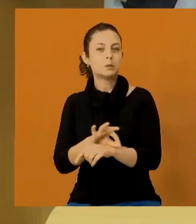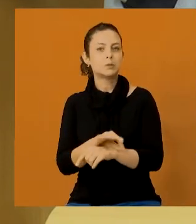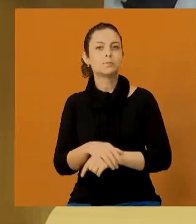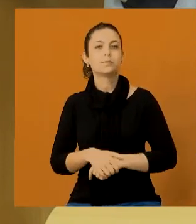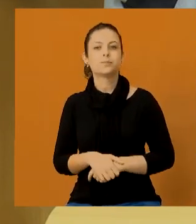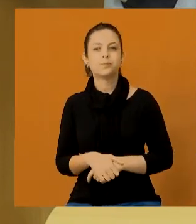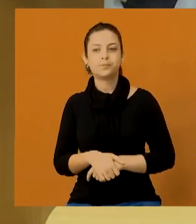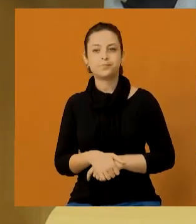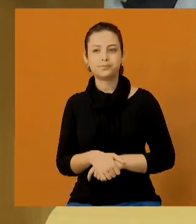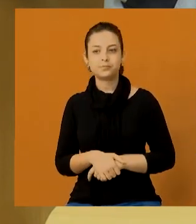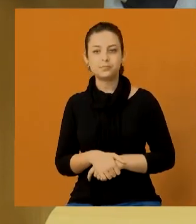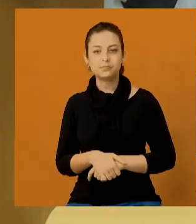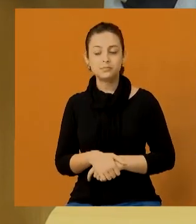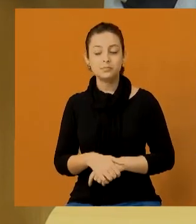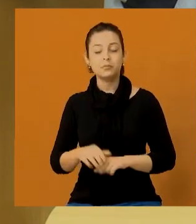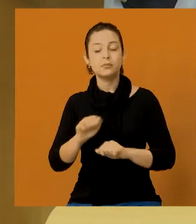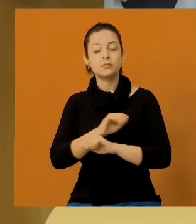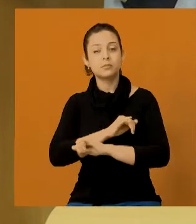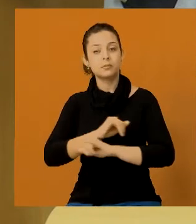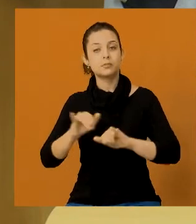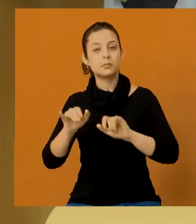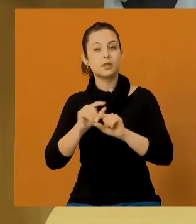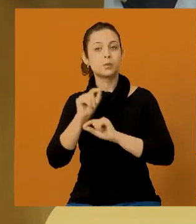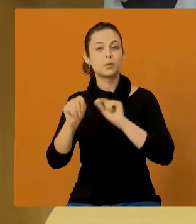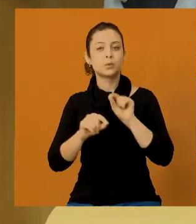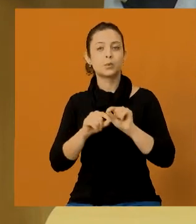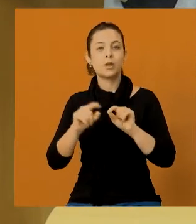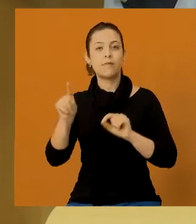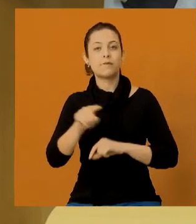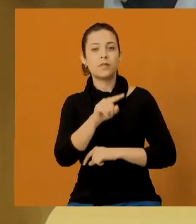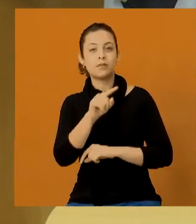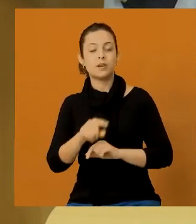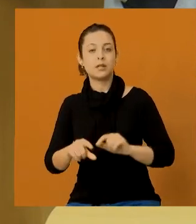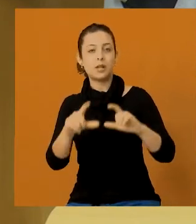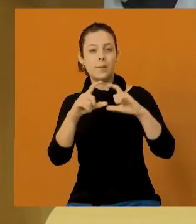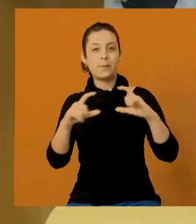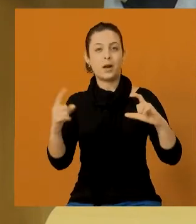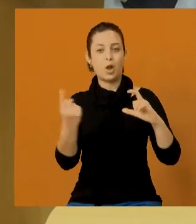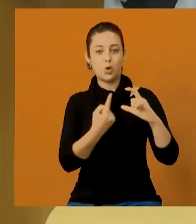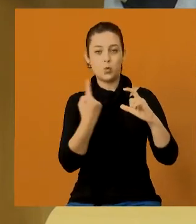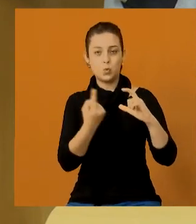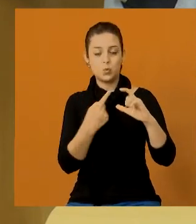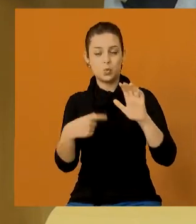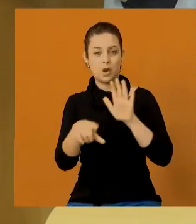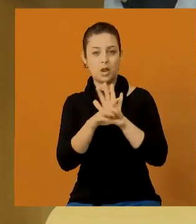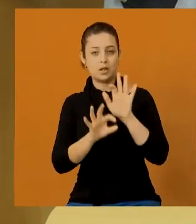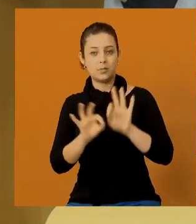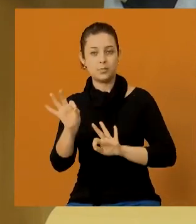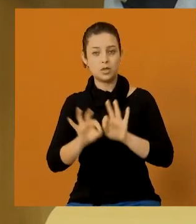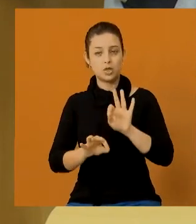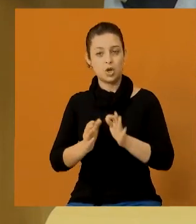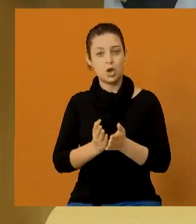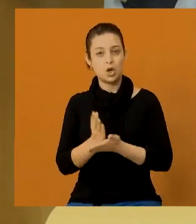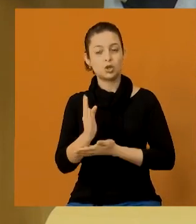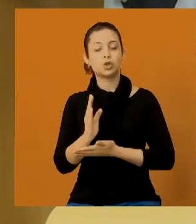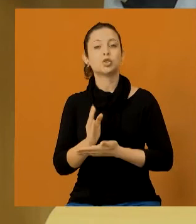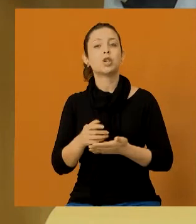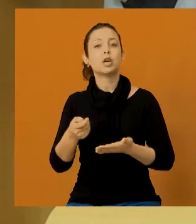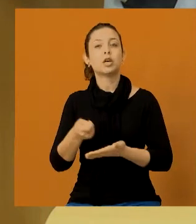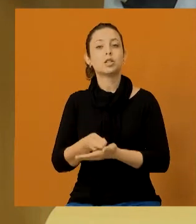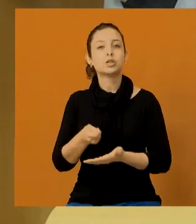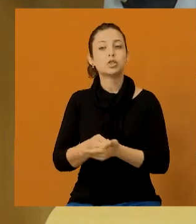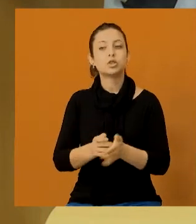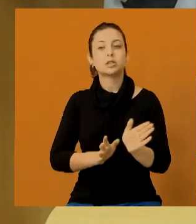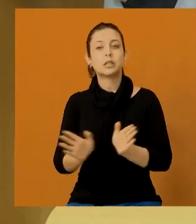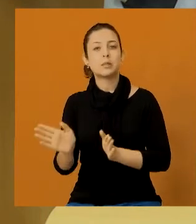econômica. Ressalte-se que, com o veto do parágrafo único do projeto de lei, continua a garantir a acessibilidade no